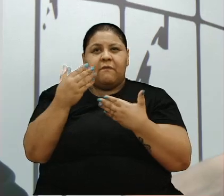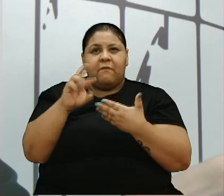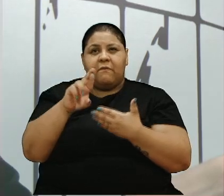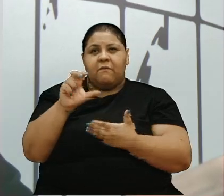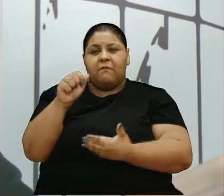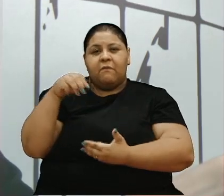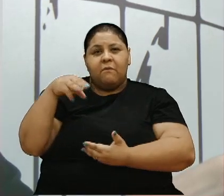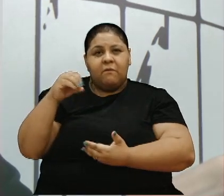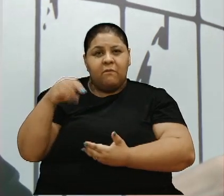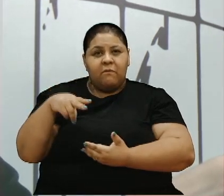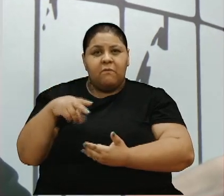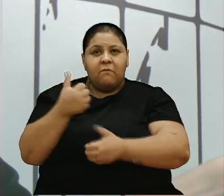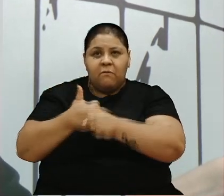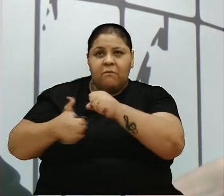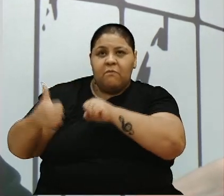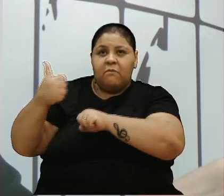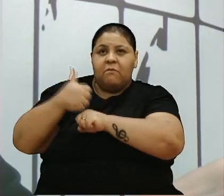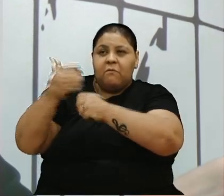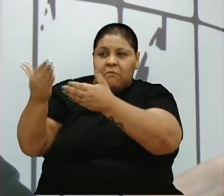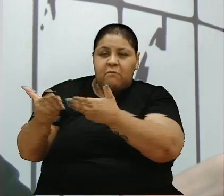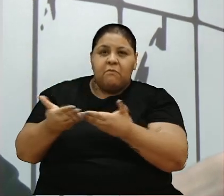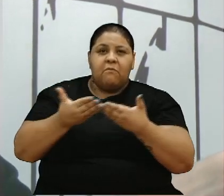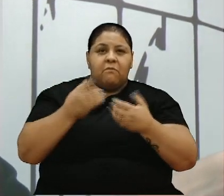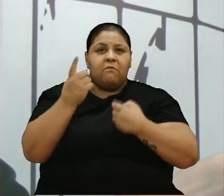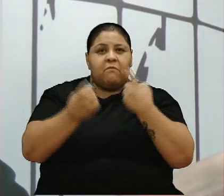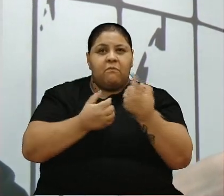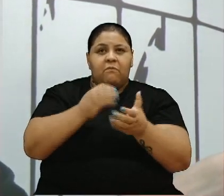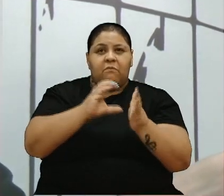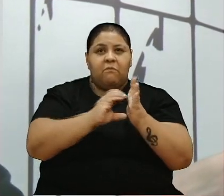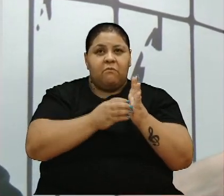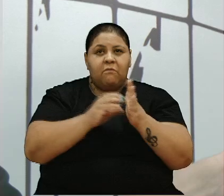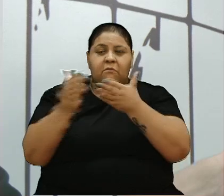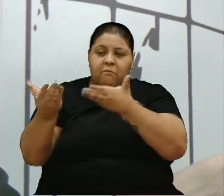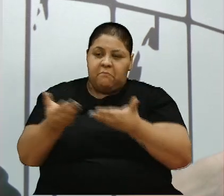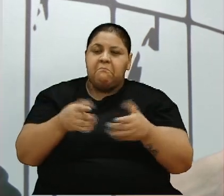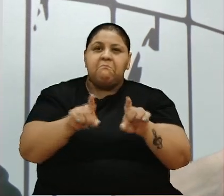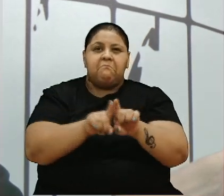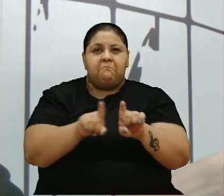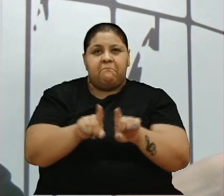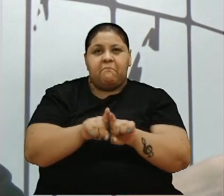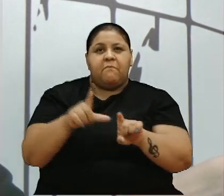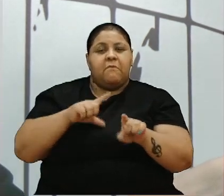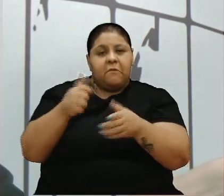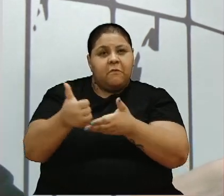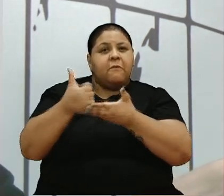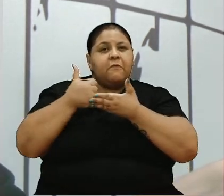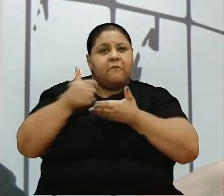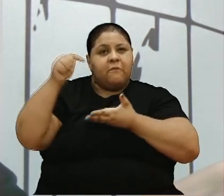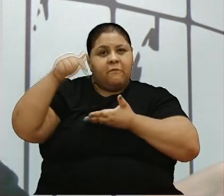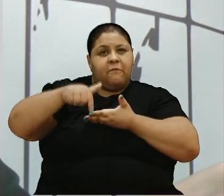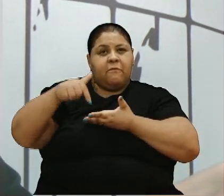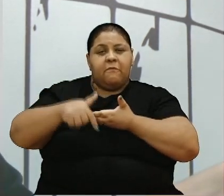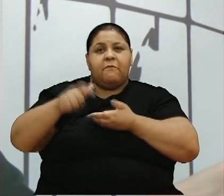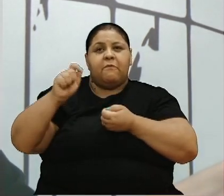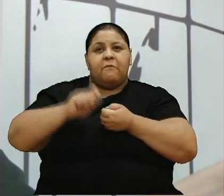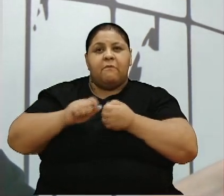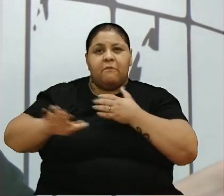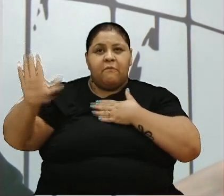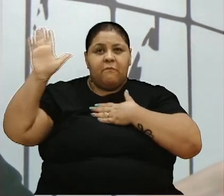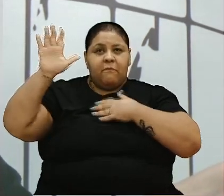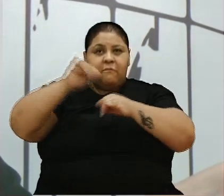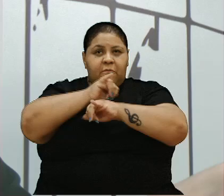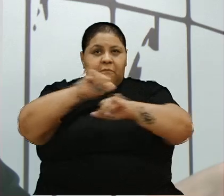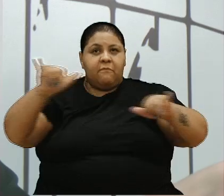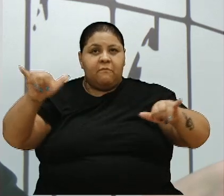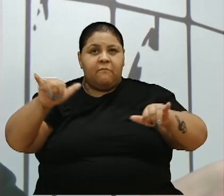pessoa do Ramon, que é o adjunto que nos recebeu lá, e alguns outros servidores nos receberam muito bem. Contem com nós, aqui eu venho fazendo o que prometi em campanha, que era